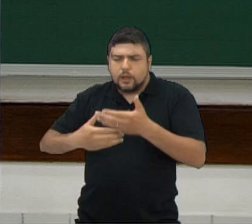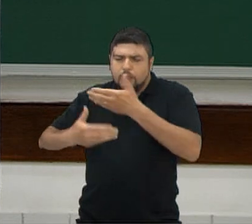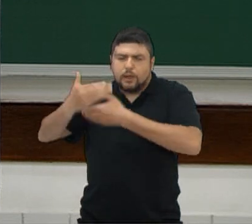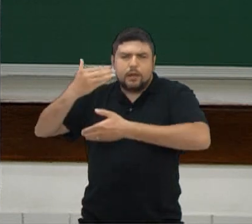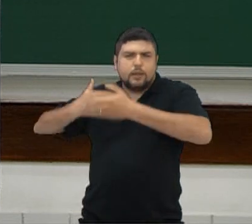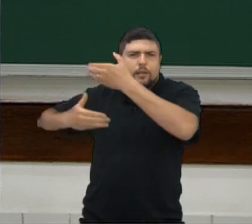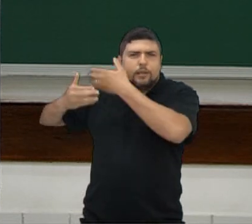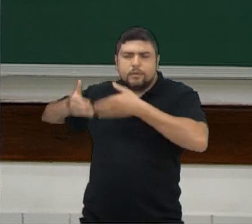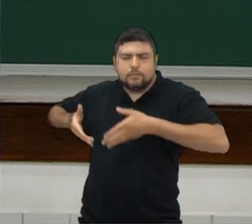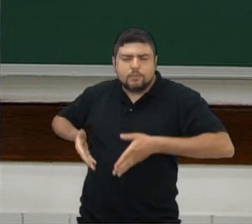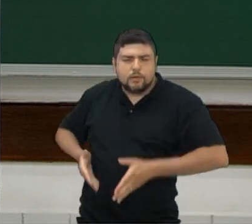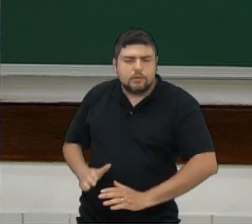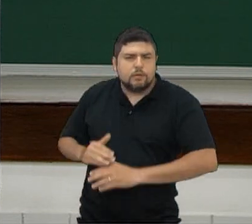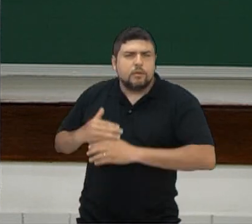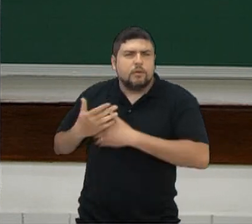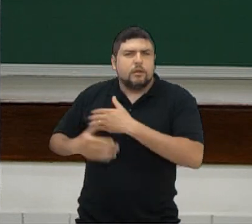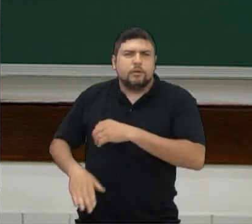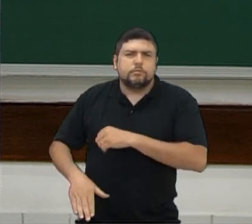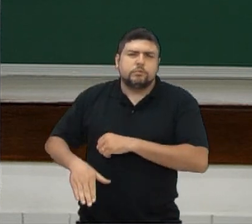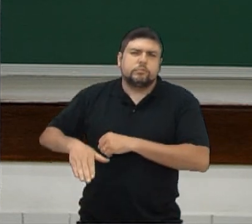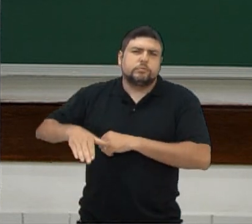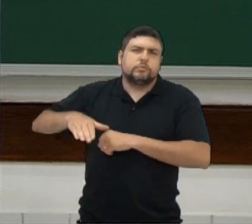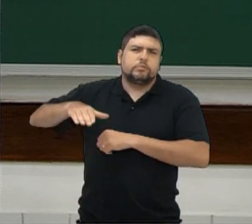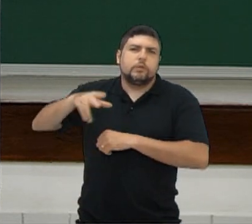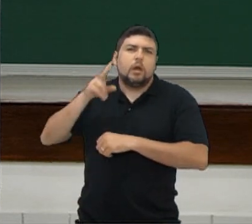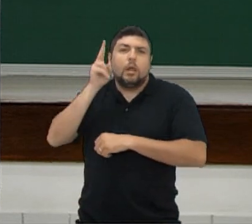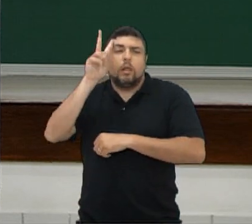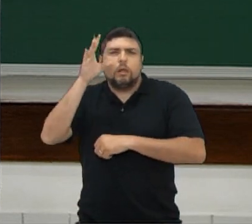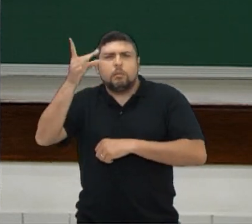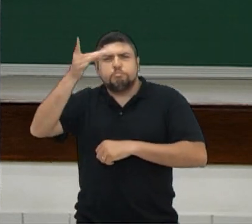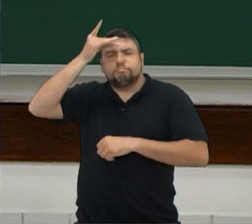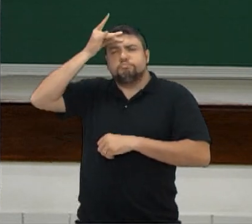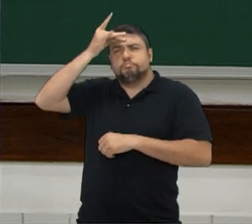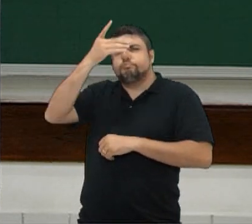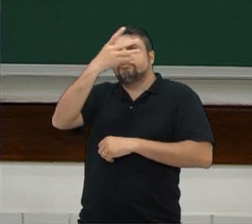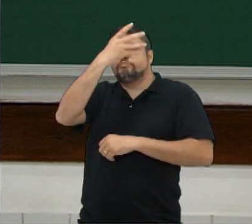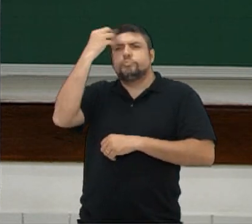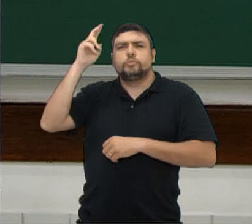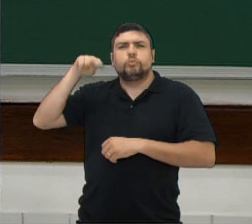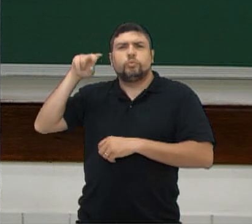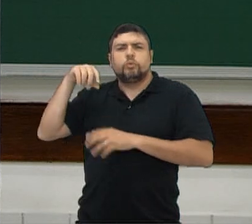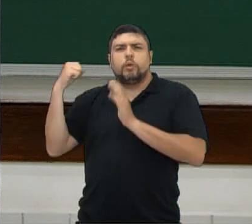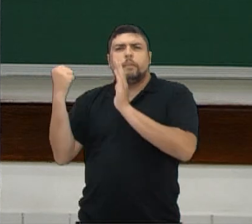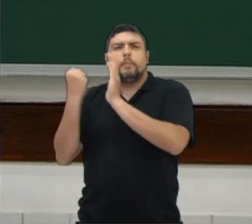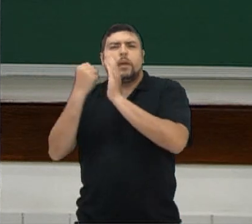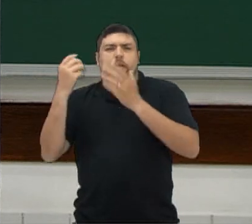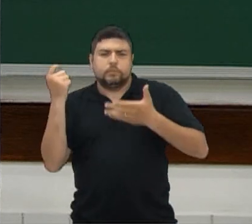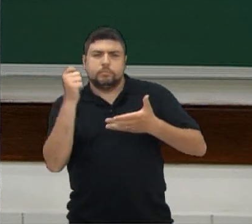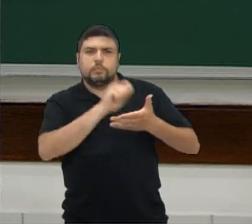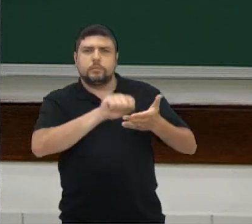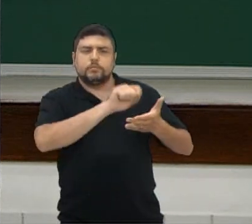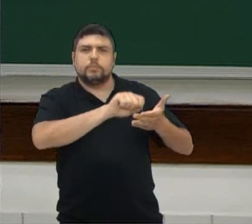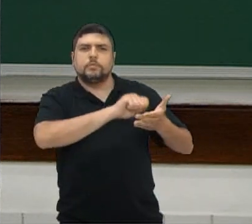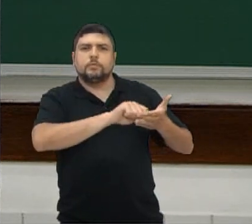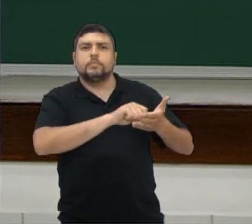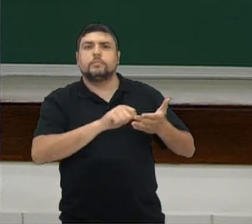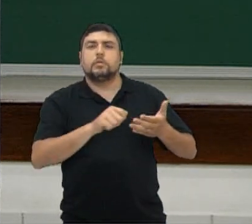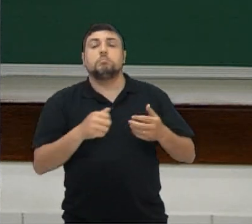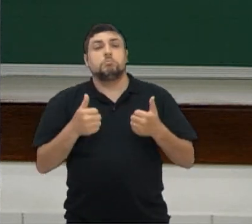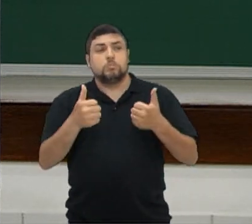os momentos que mais foram importantes para vocês, está dentro, né, do que foi solicitado, certo? Então aprenderam a fazer aí um